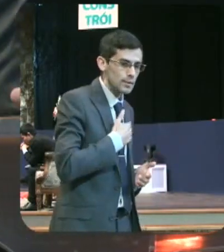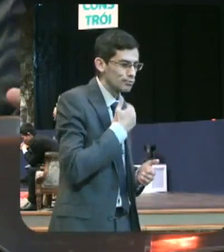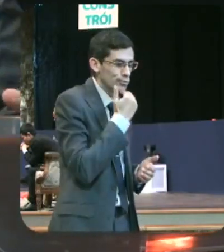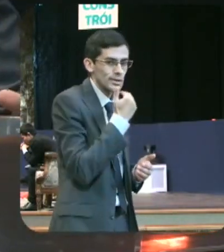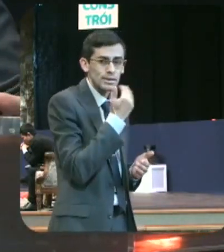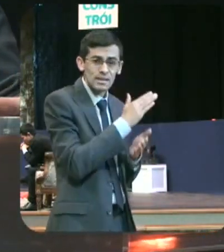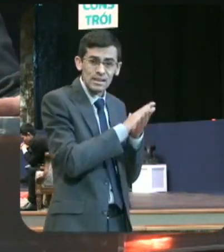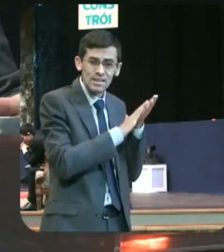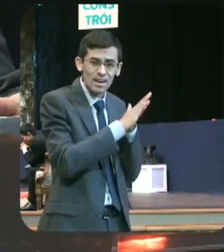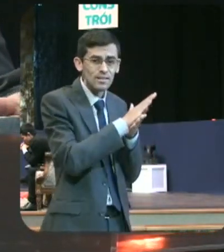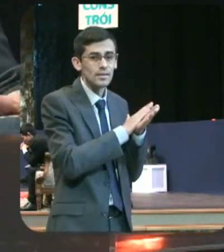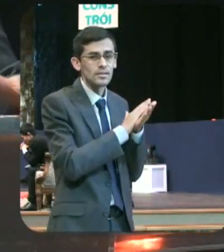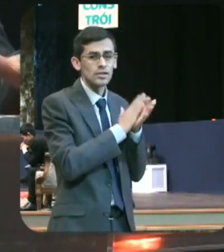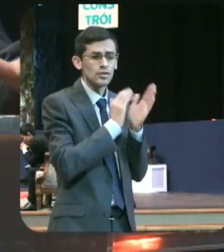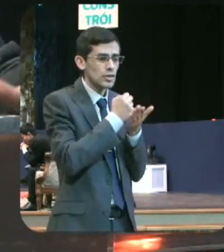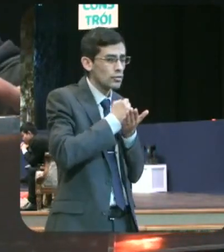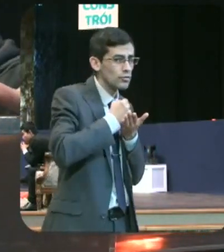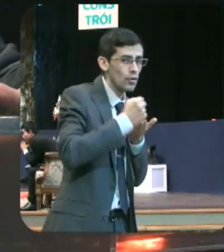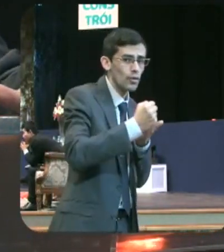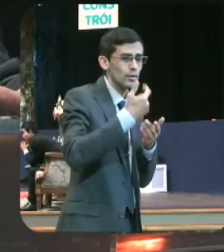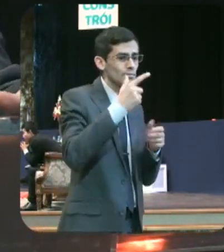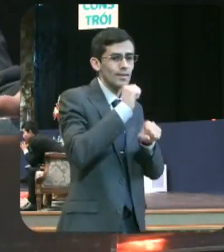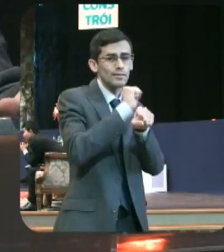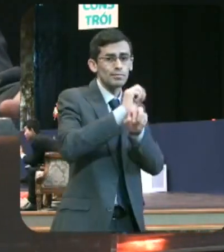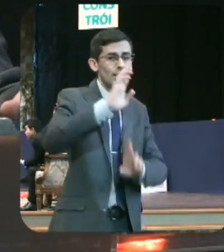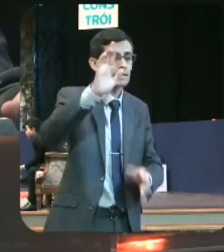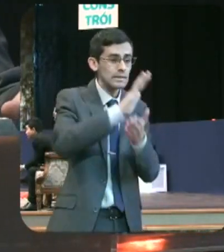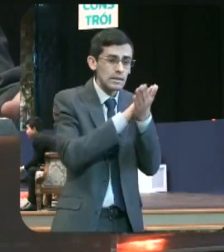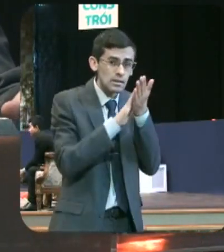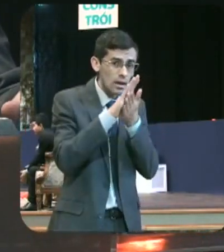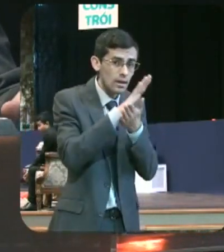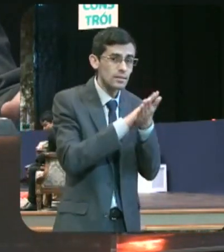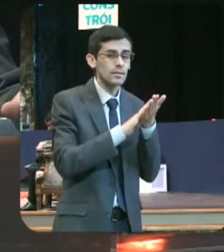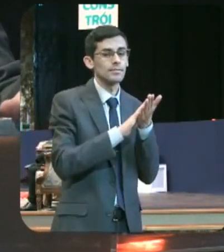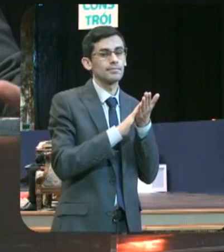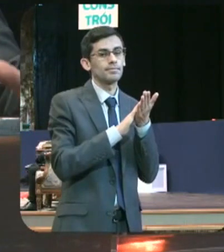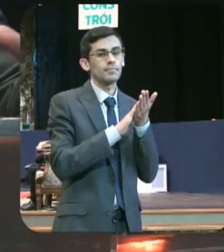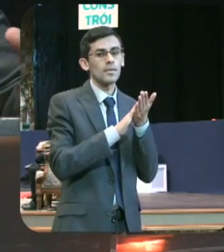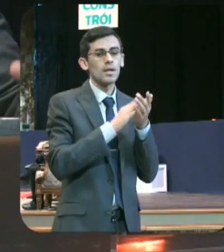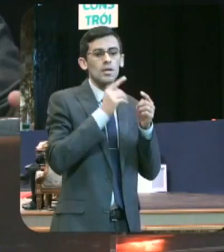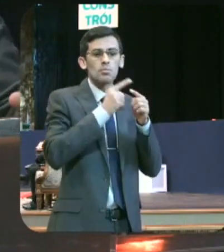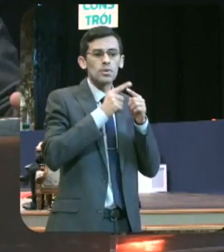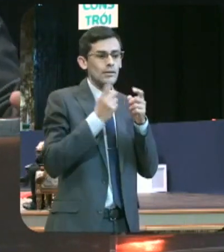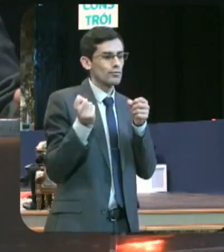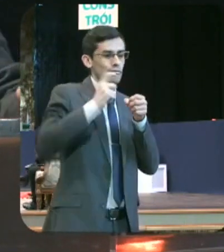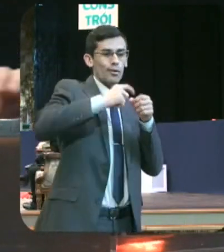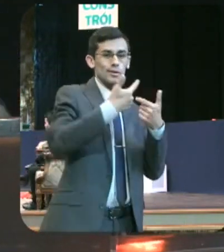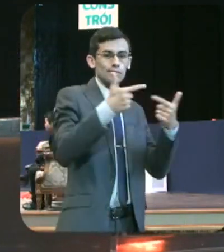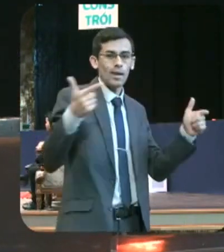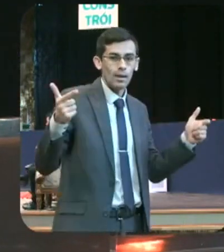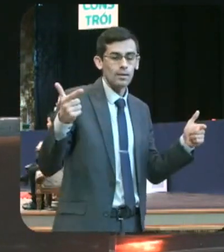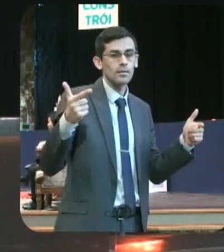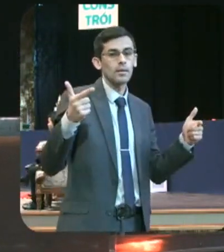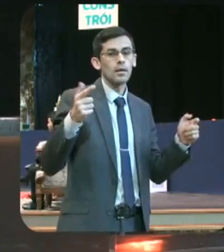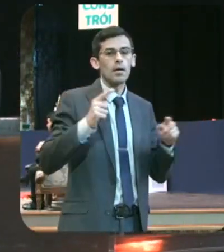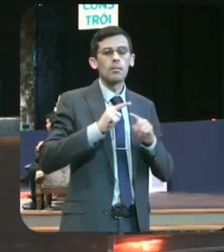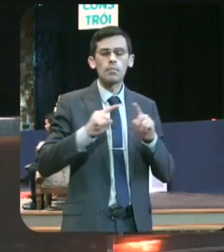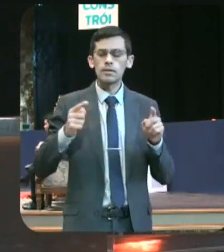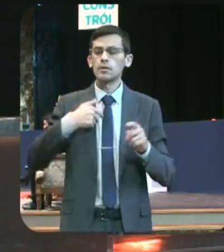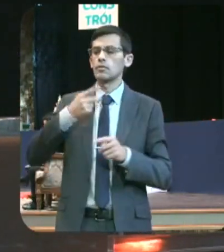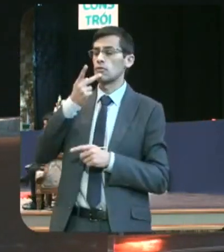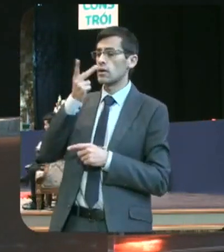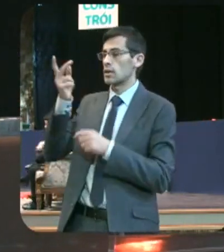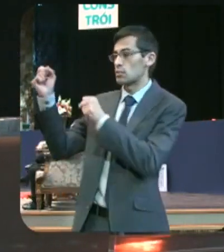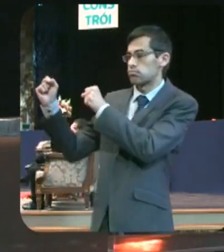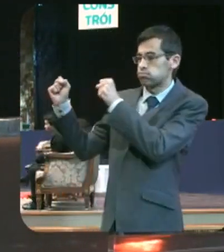tem jeito, não tem esperança, porque não tem volta. E aí eu pude falar